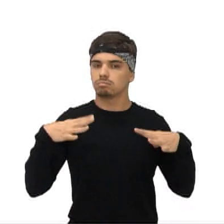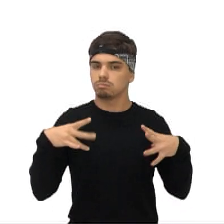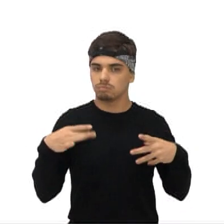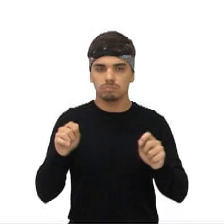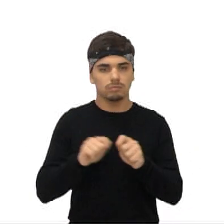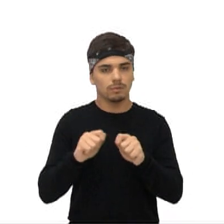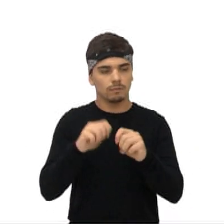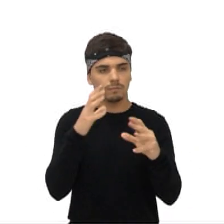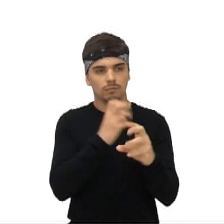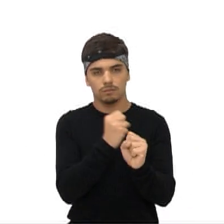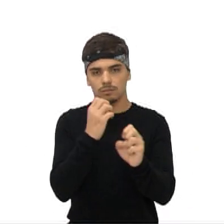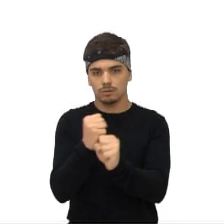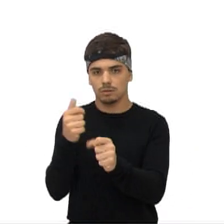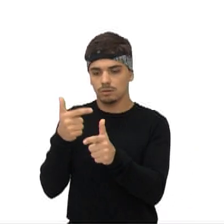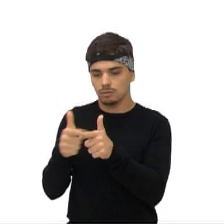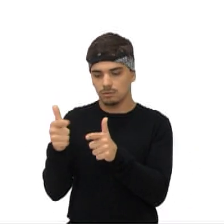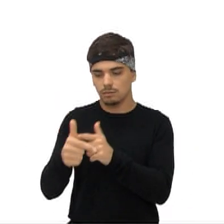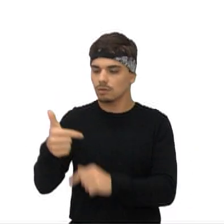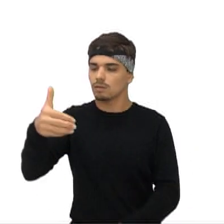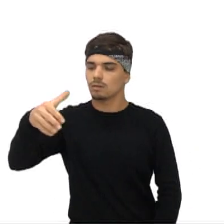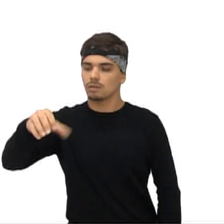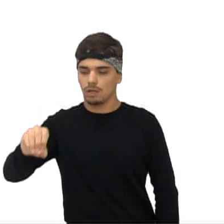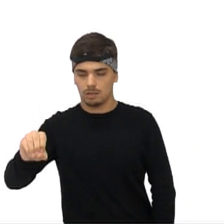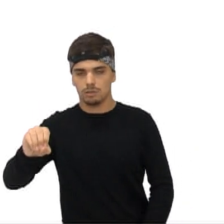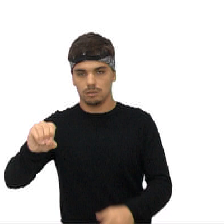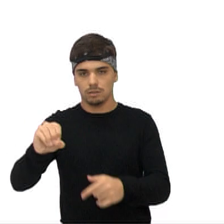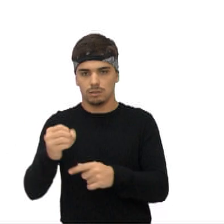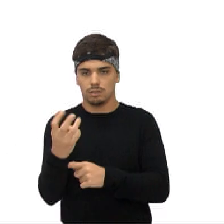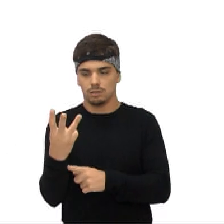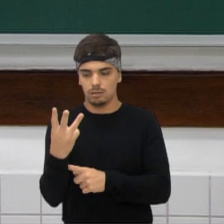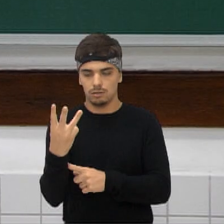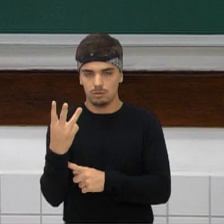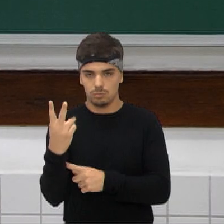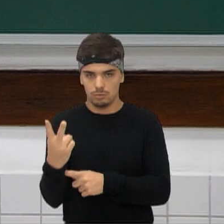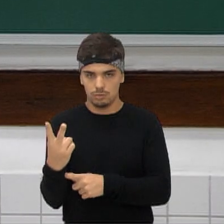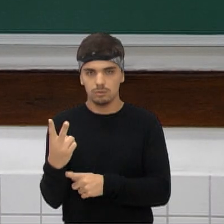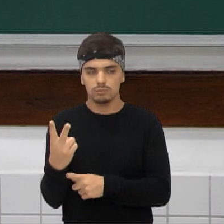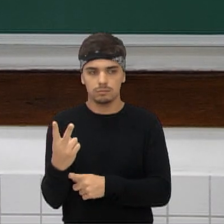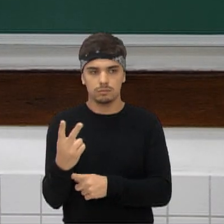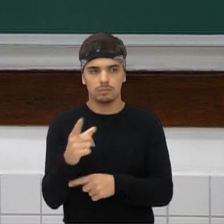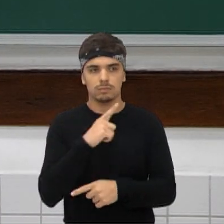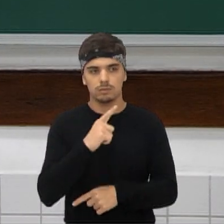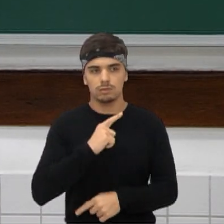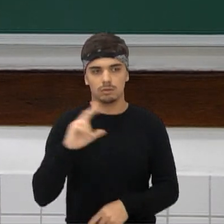né, dividindo 10 por 32, eu tenho um valor de